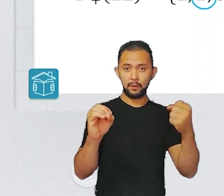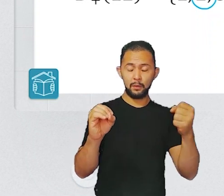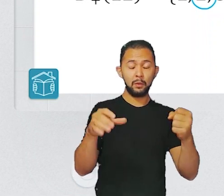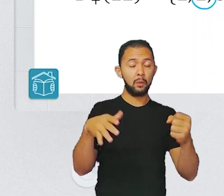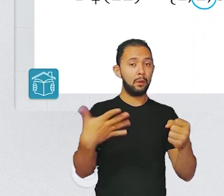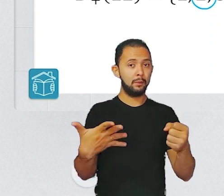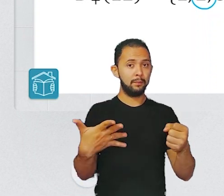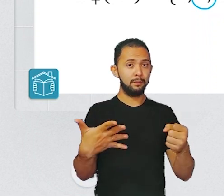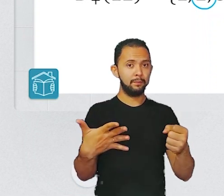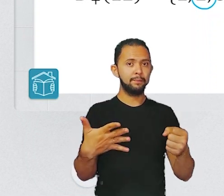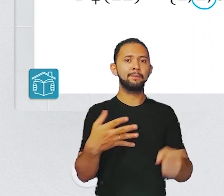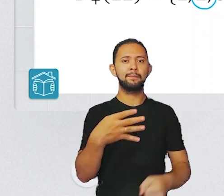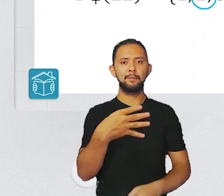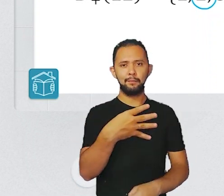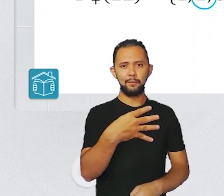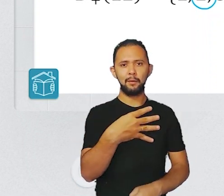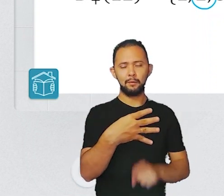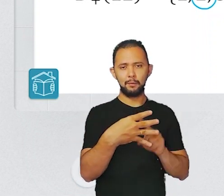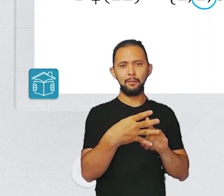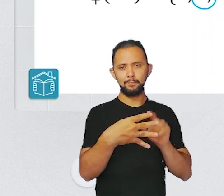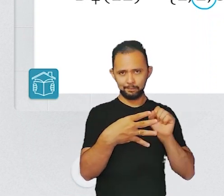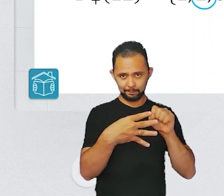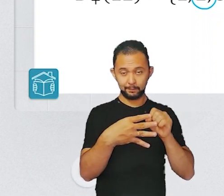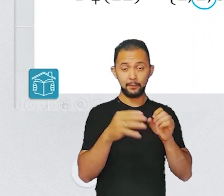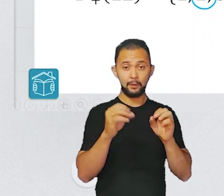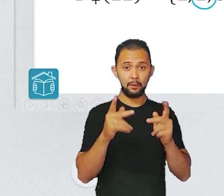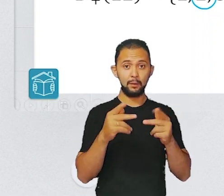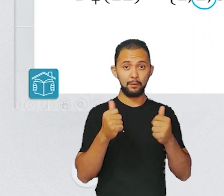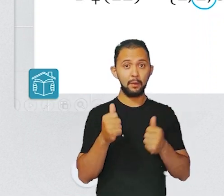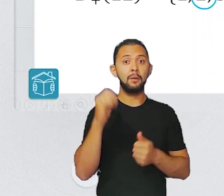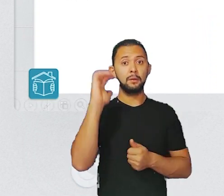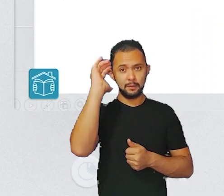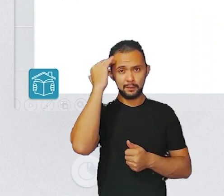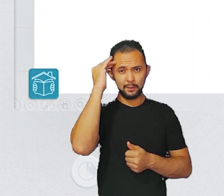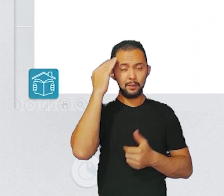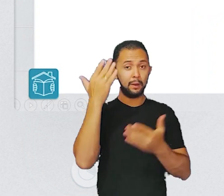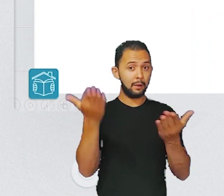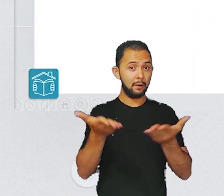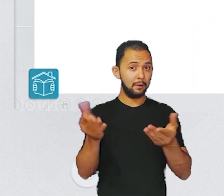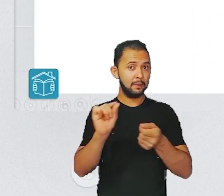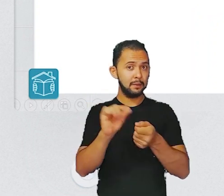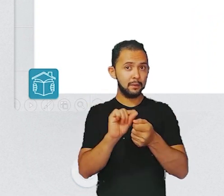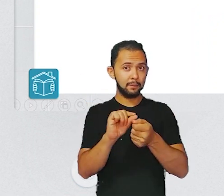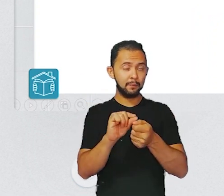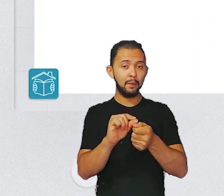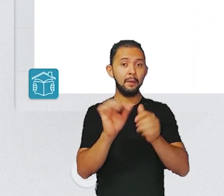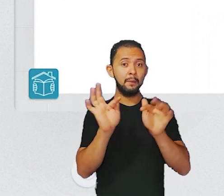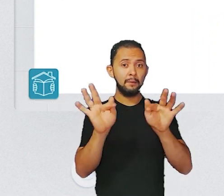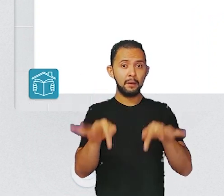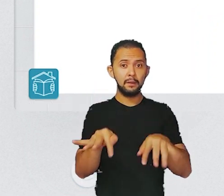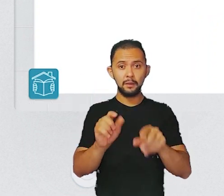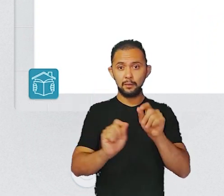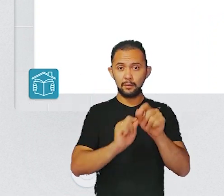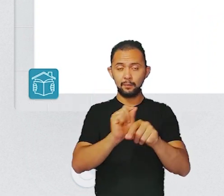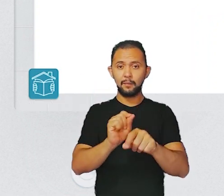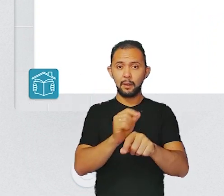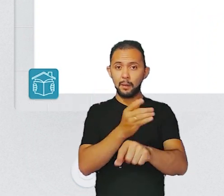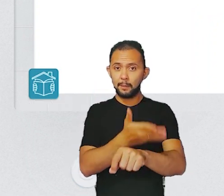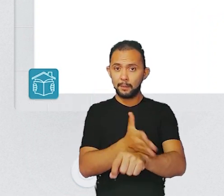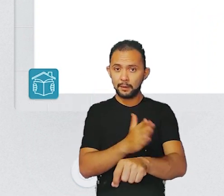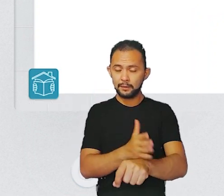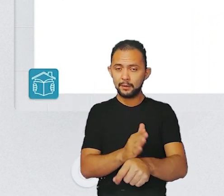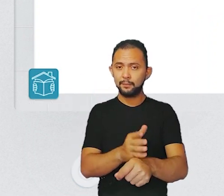4 também divide o 8. Show de bola? Deu para entender? Beleza? Agora nós vamos, para encerrar, fazer